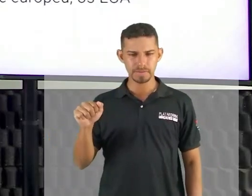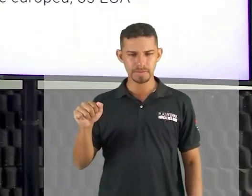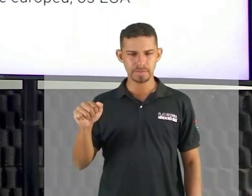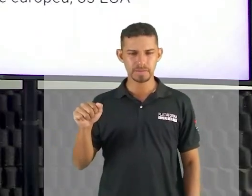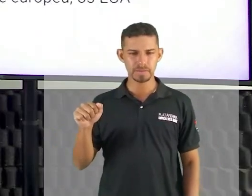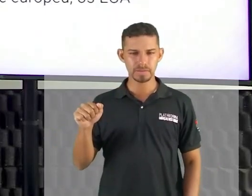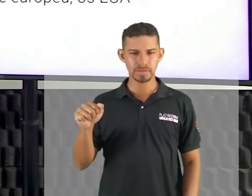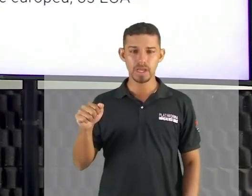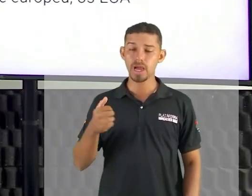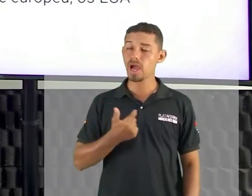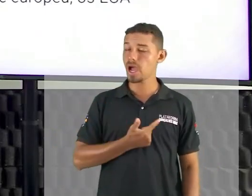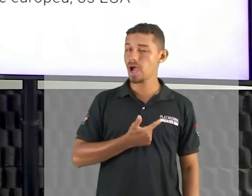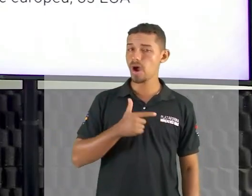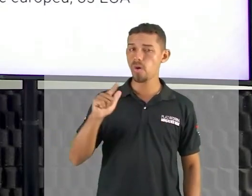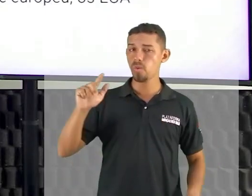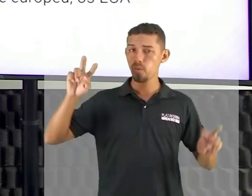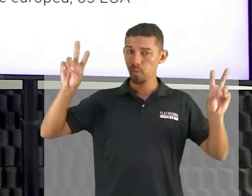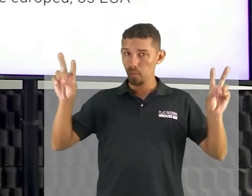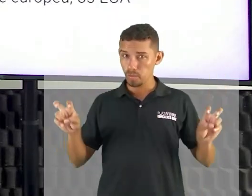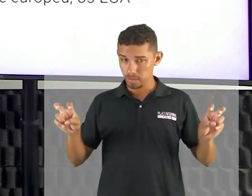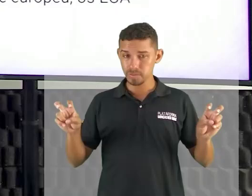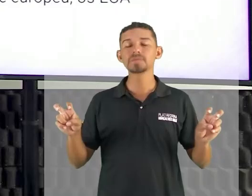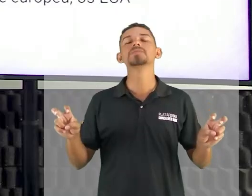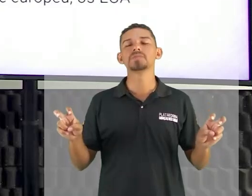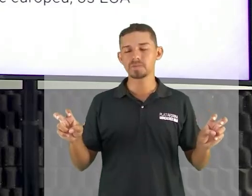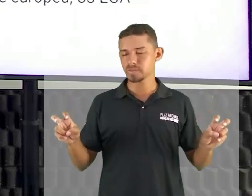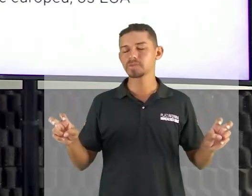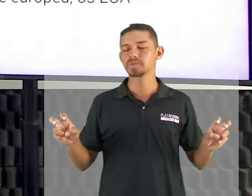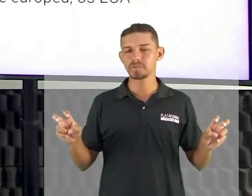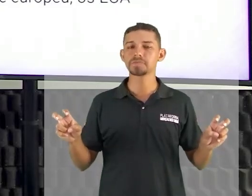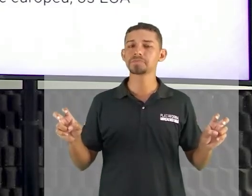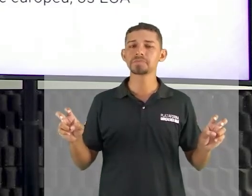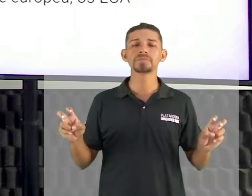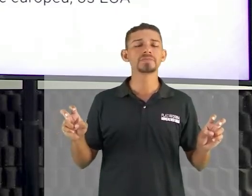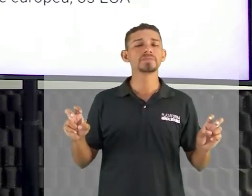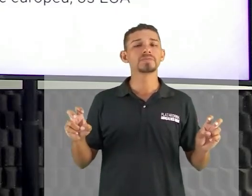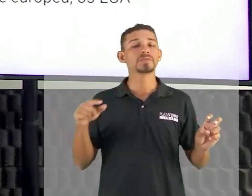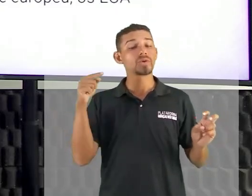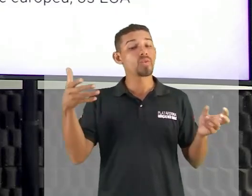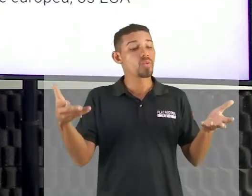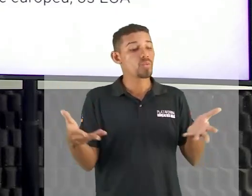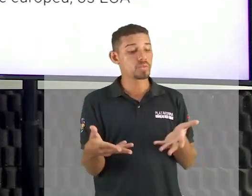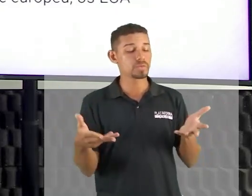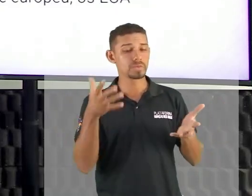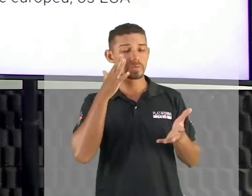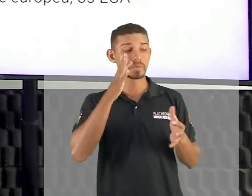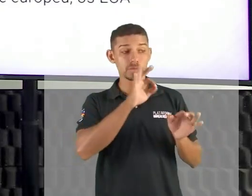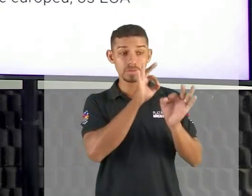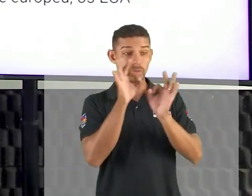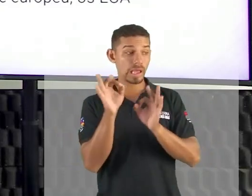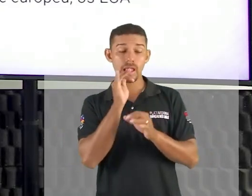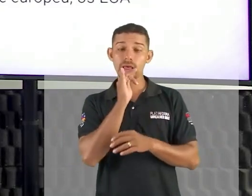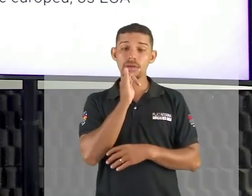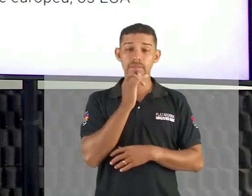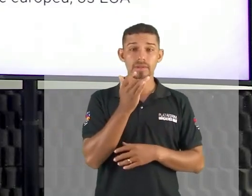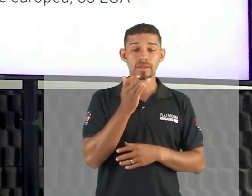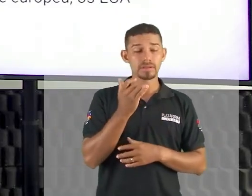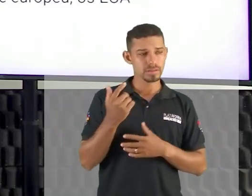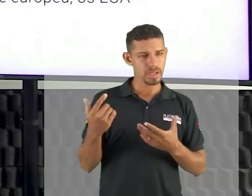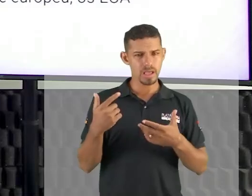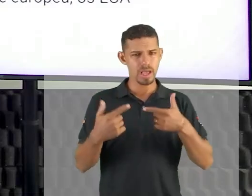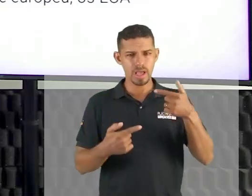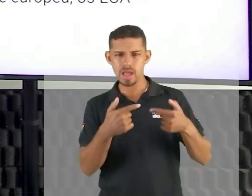geralmente, uma outra questão, ela cai aí, nós estamos vivendo, por exemplo, hoje, claro, não mais essa Guerra Fria